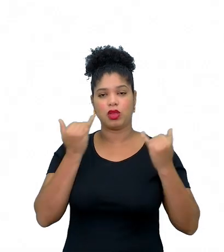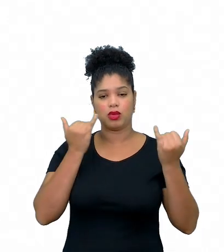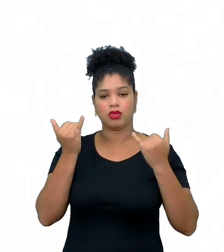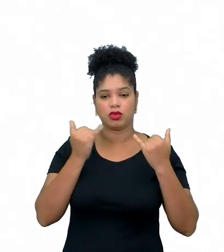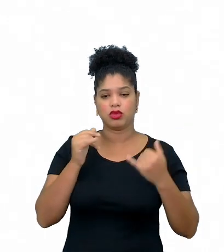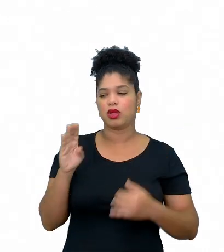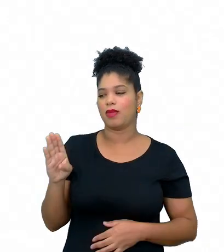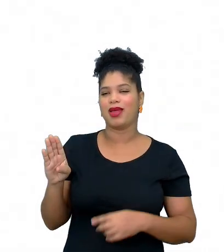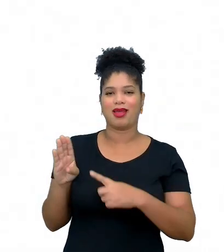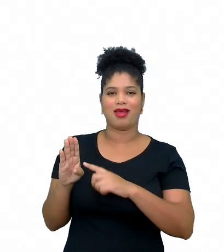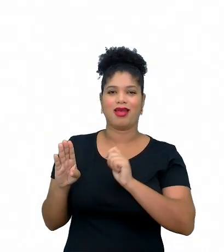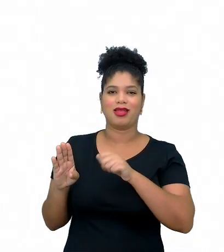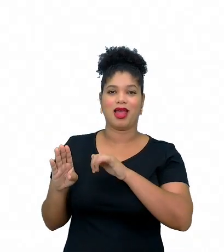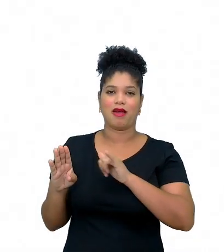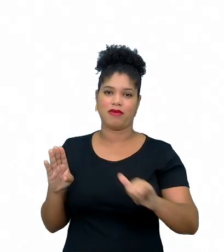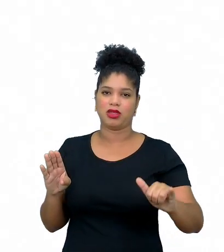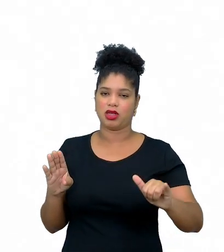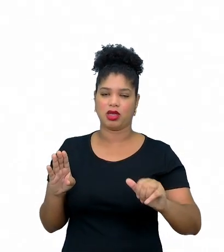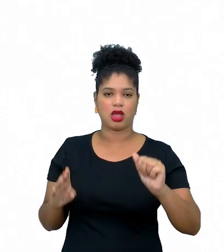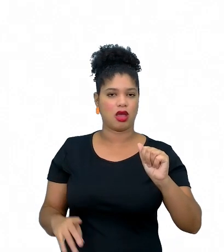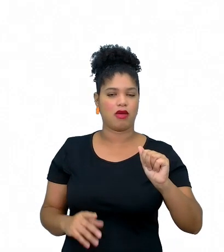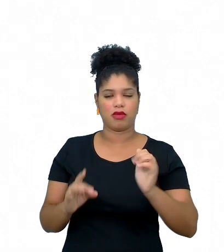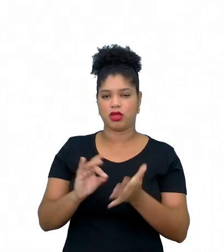para desmentir essa primeira.